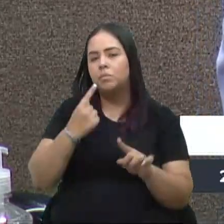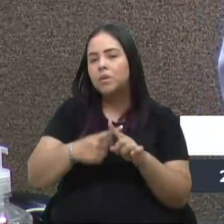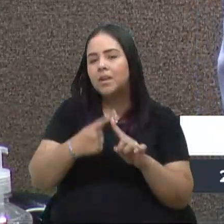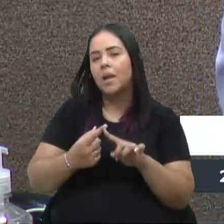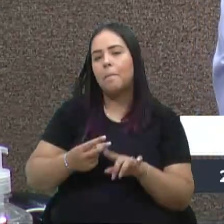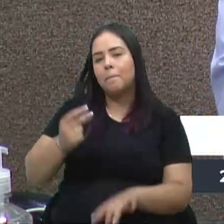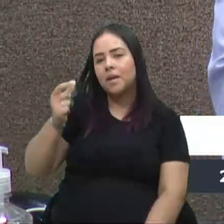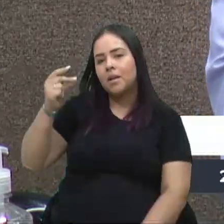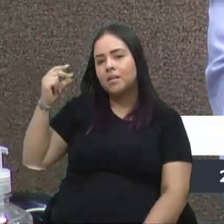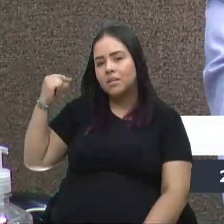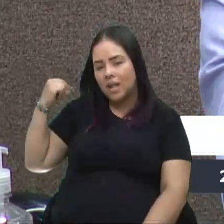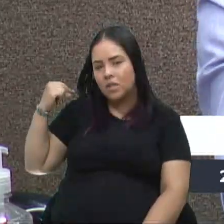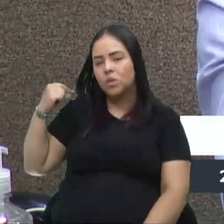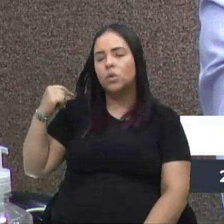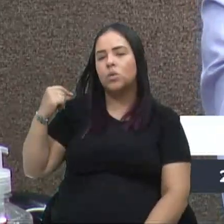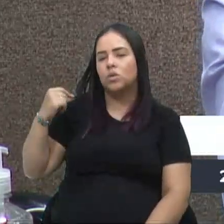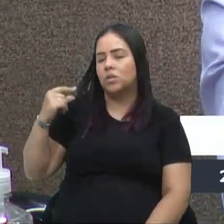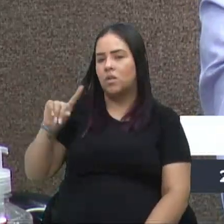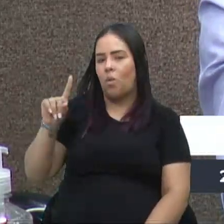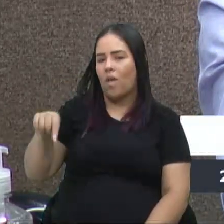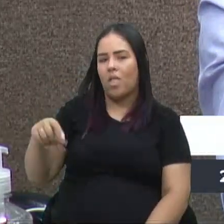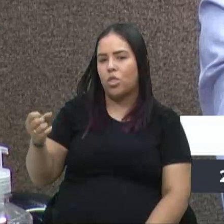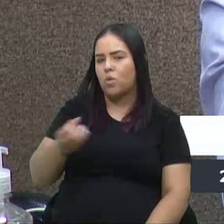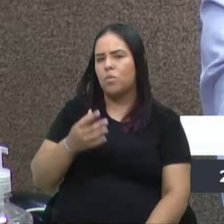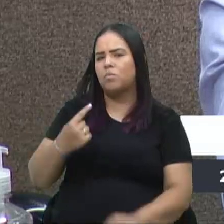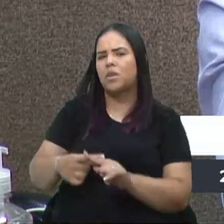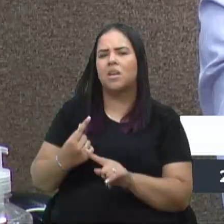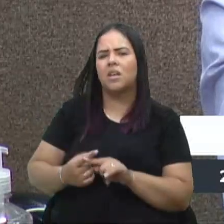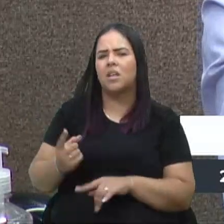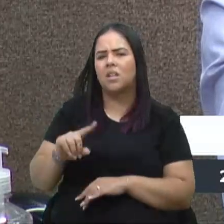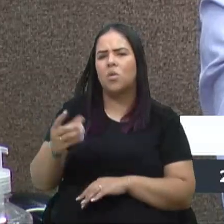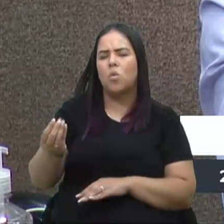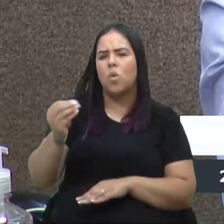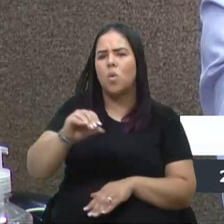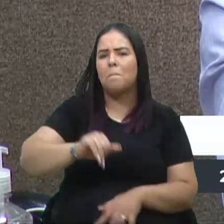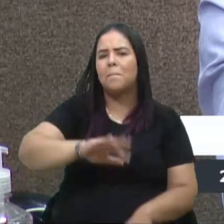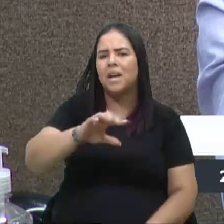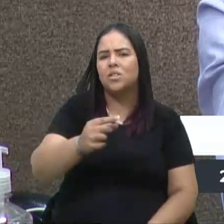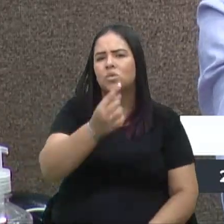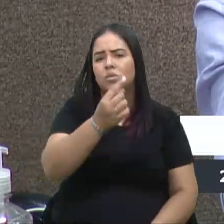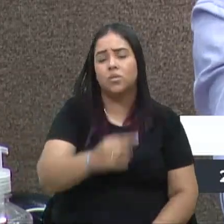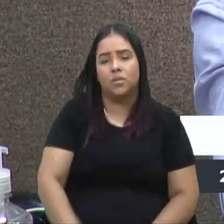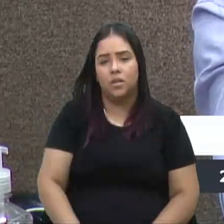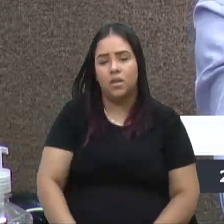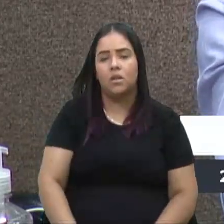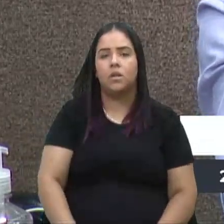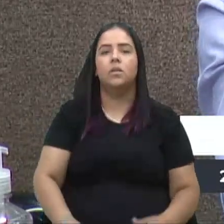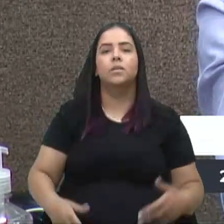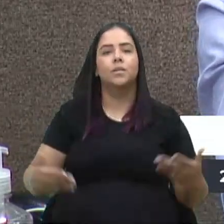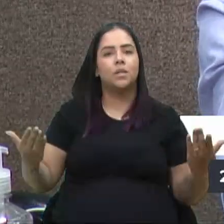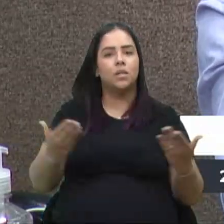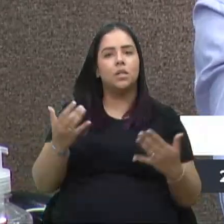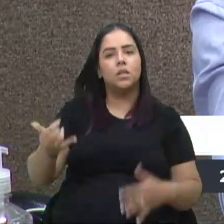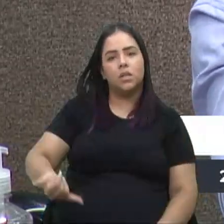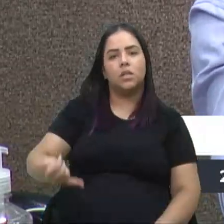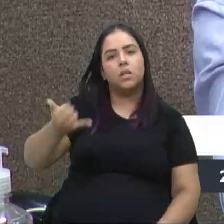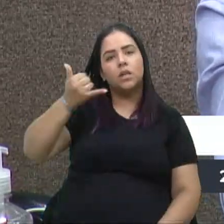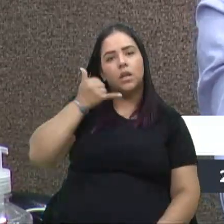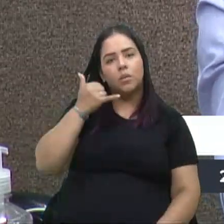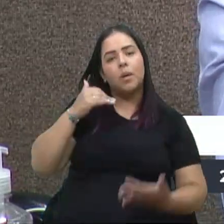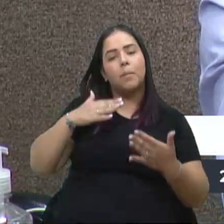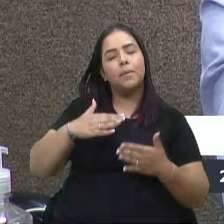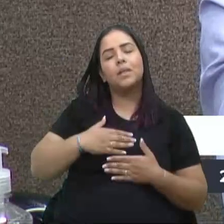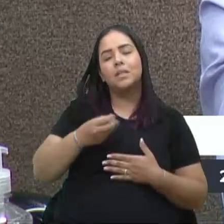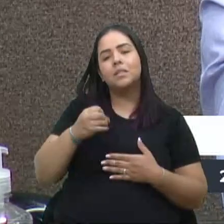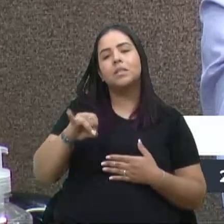é coisa nova Por que que não foi deixado um ter ali na Doutora não foi deixado né agora os moradores me ligaram me pedindo se